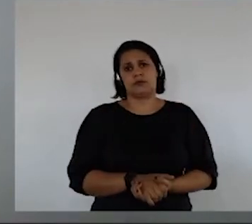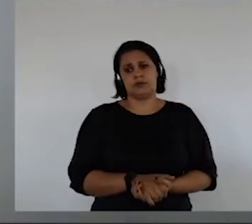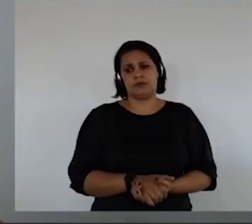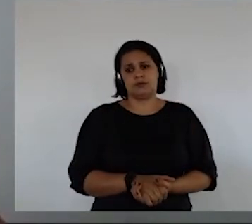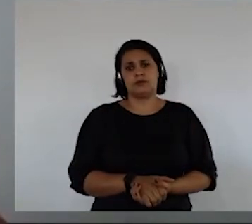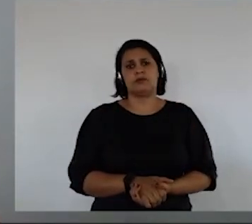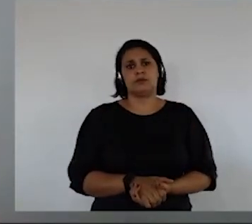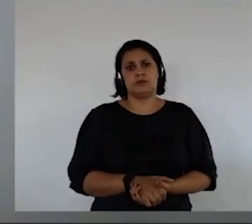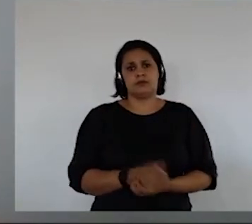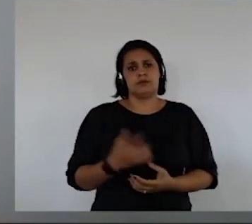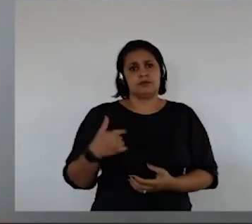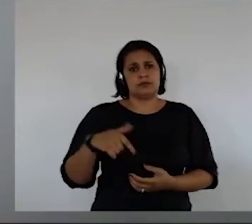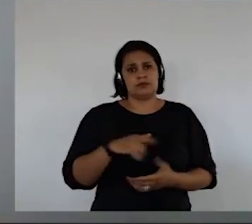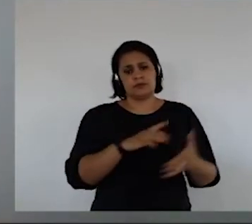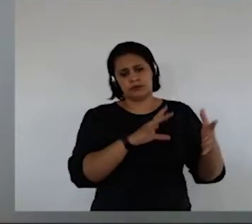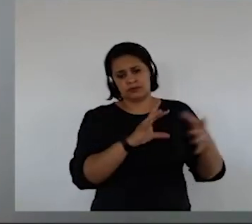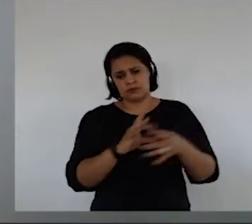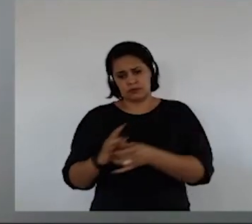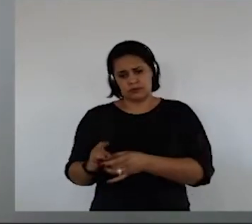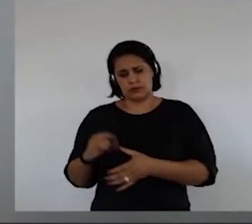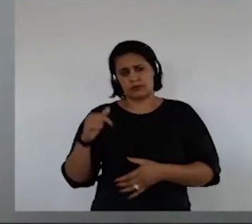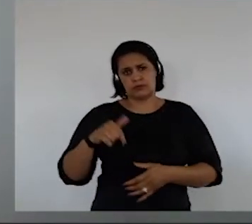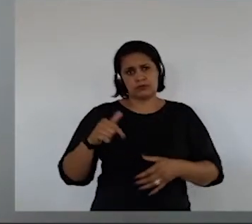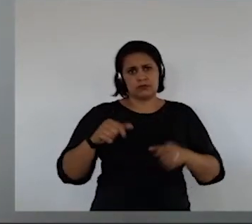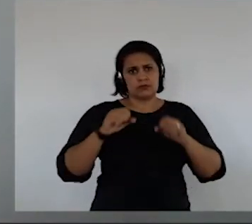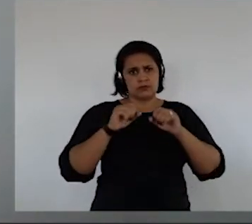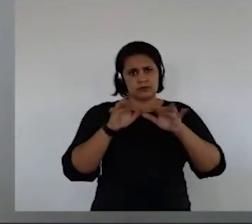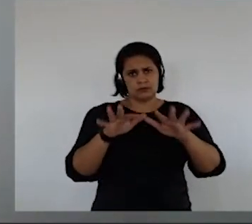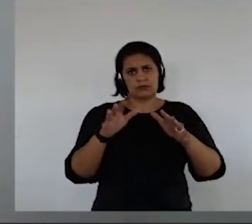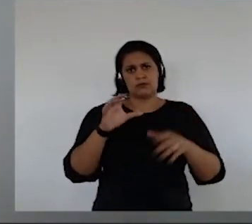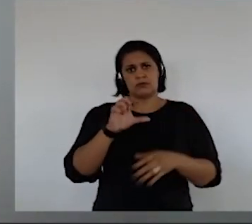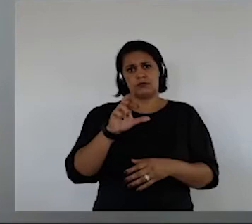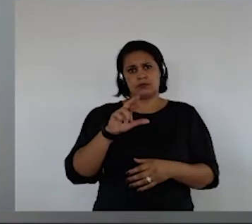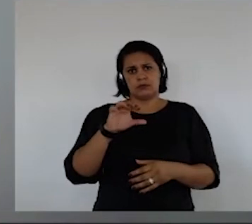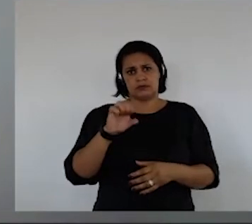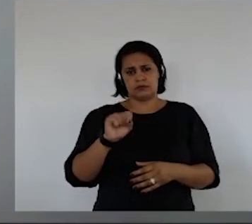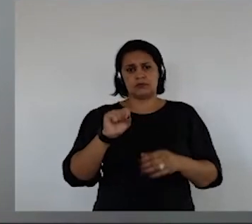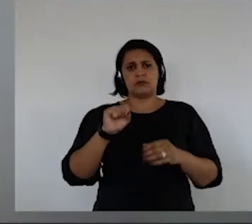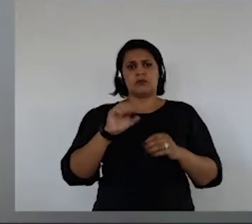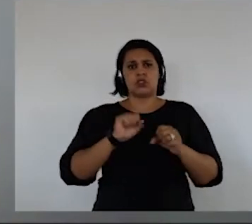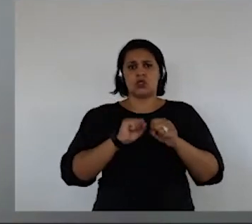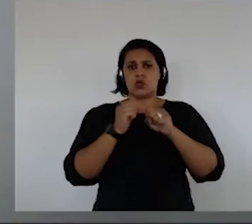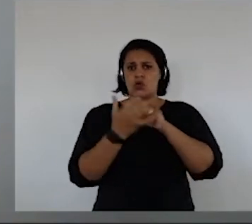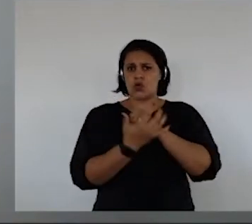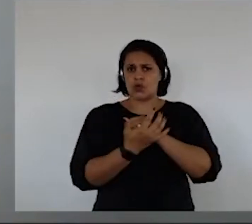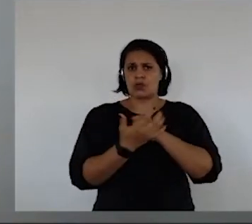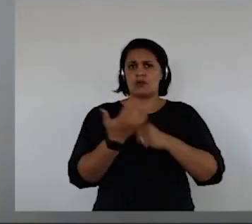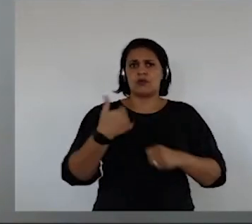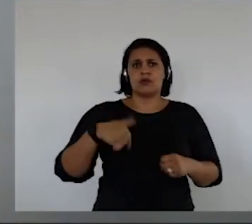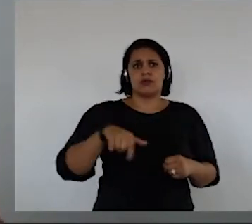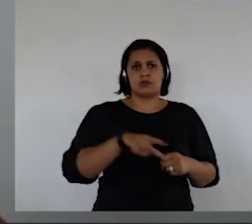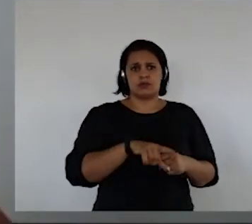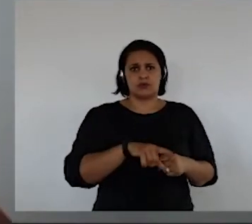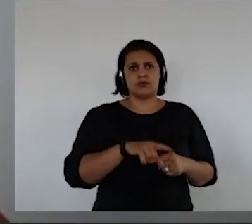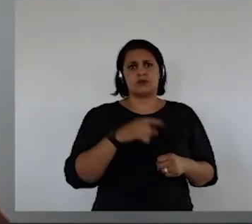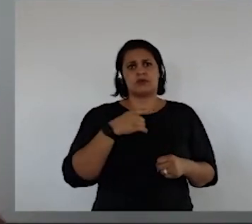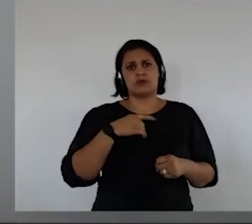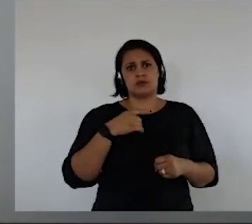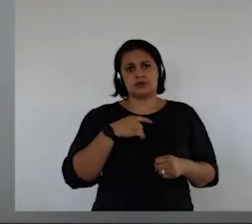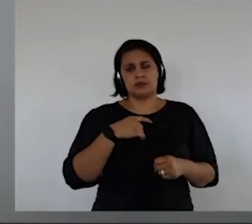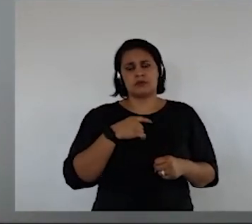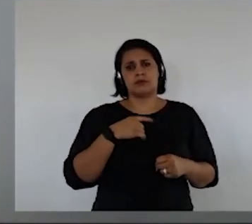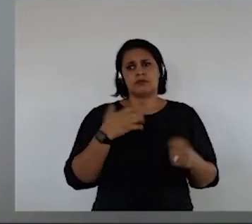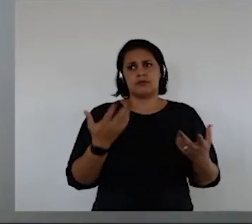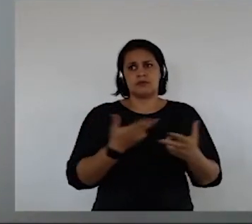num contexto de pandemia, né, num contexto de crise de coronavírus, a gente tem, por exemplo, dados estatísticos